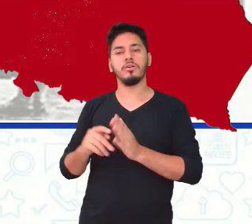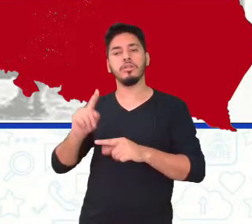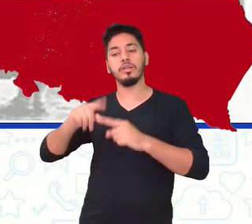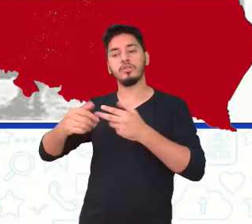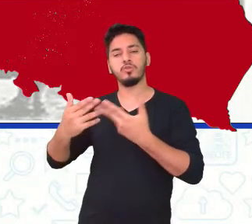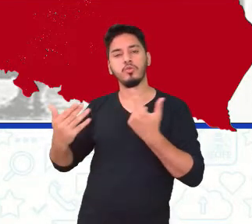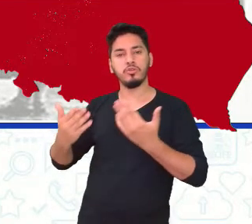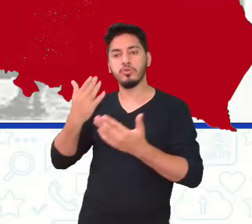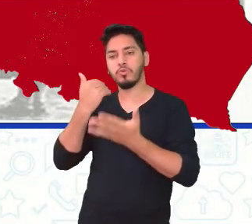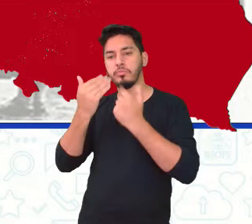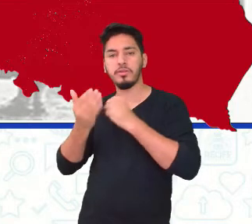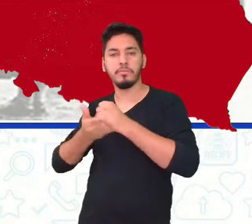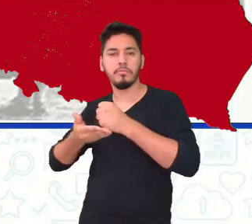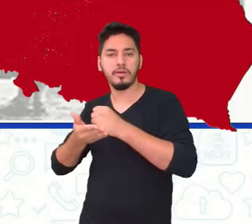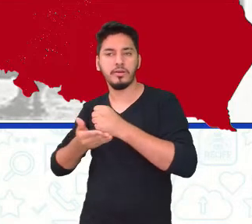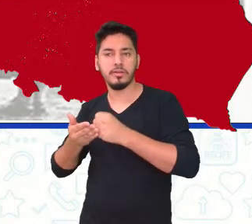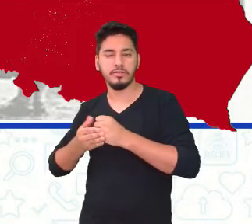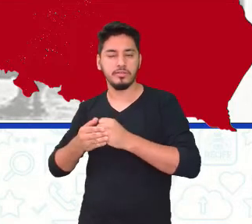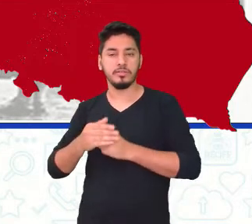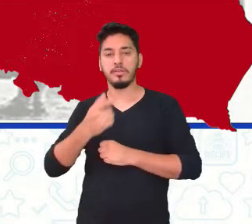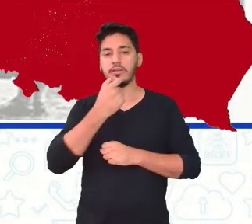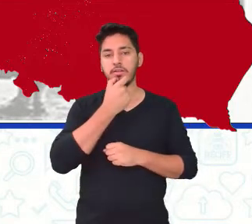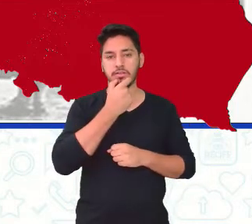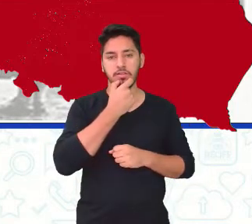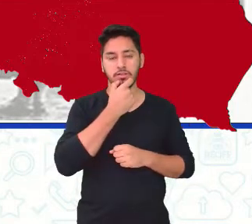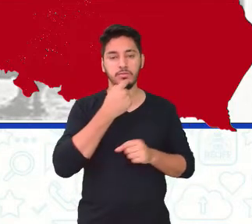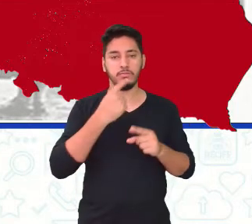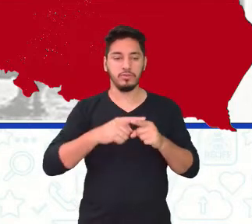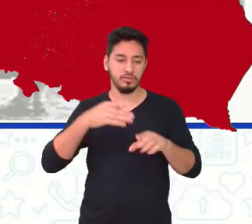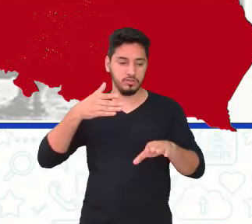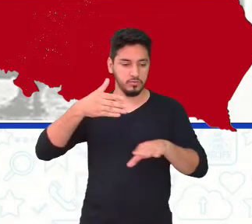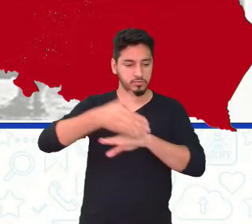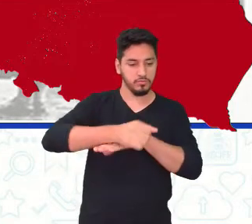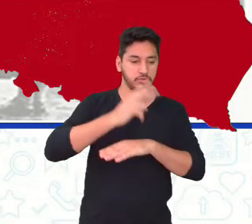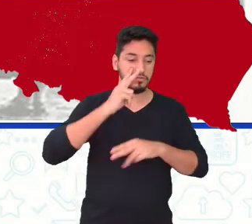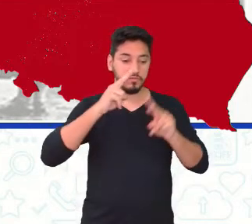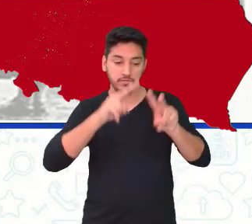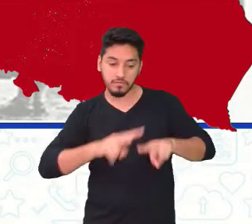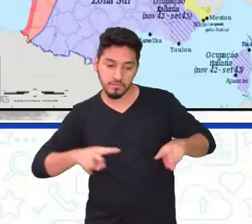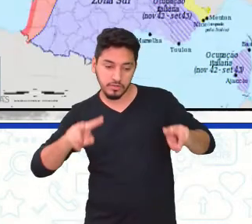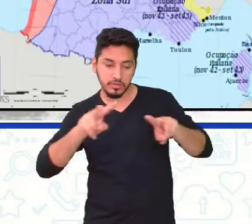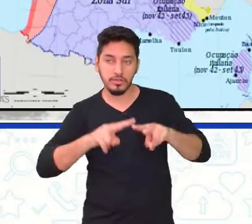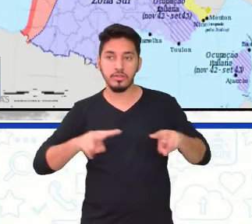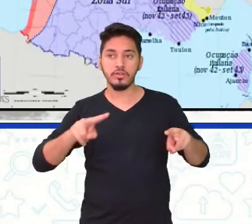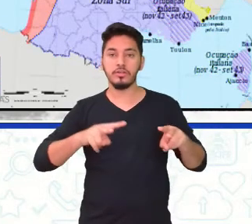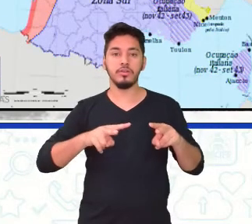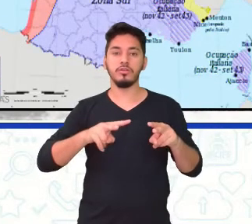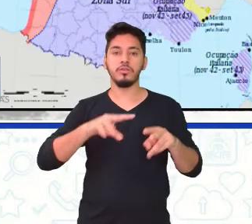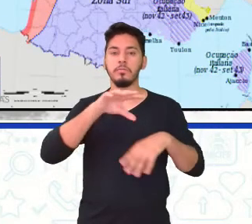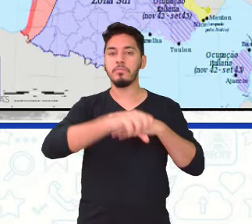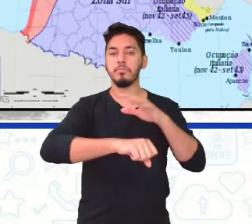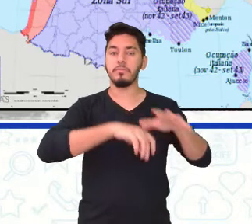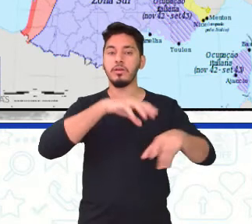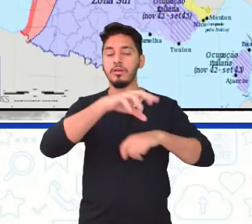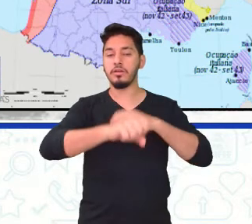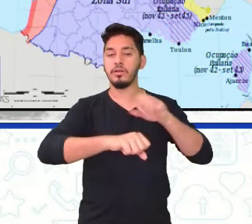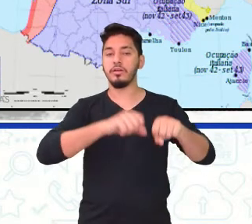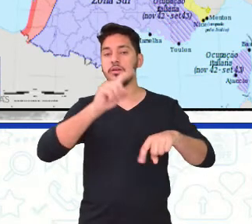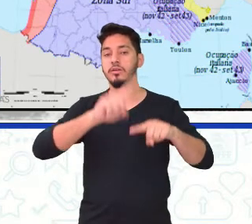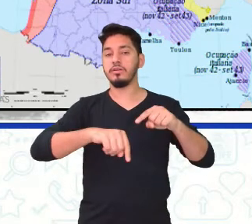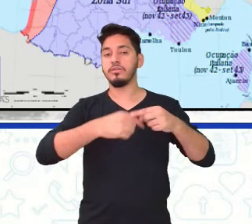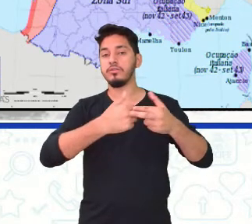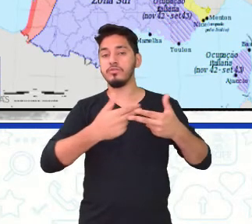da Inglaterra, né? Porque eles atacaram essas regiões visando neutralizar